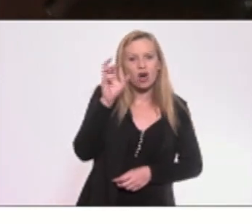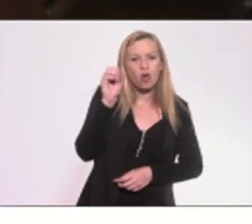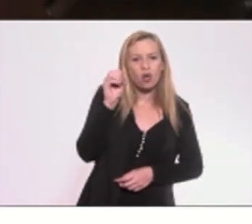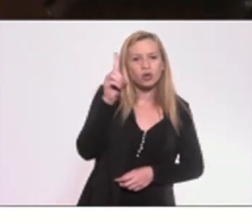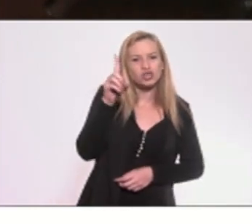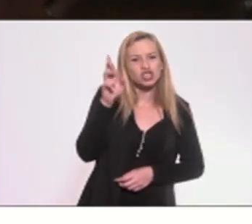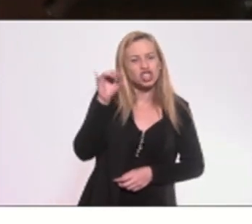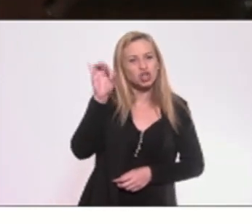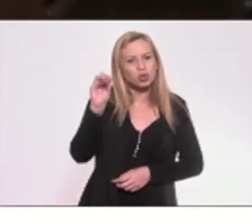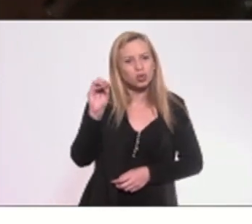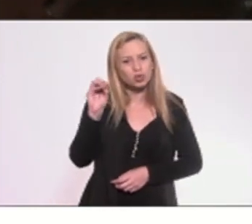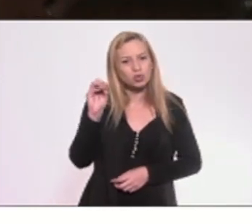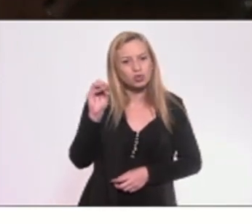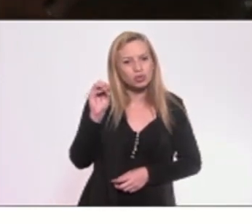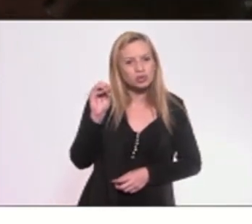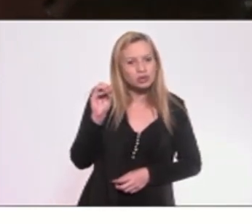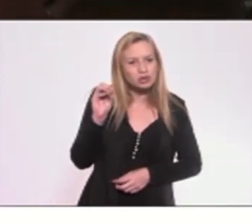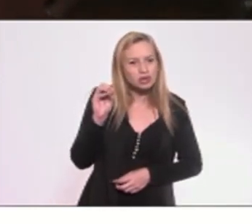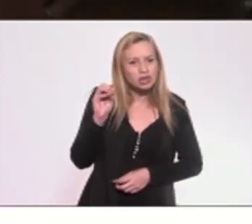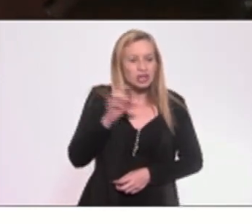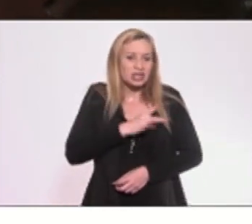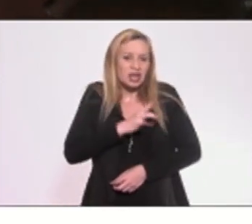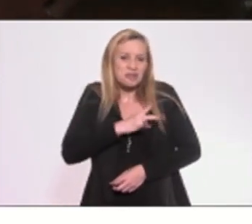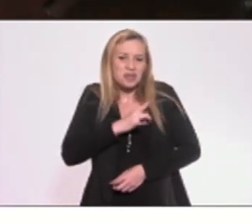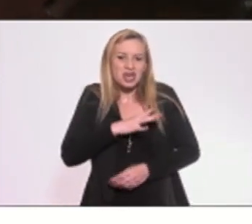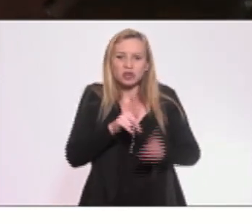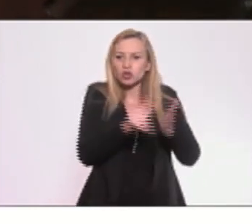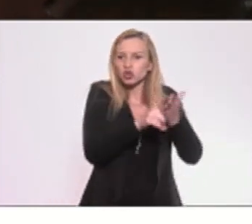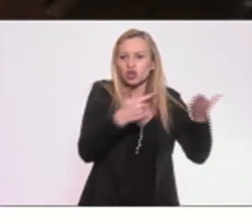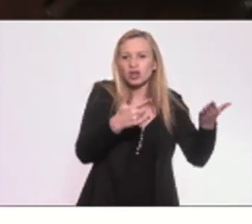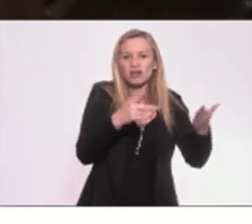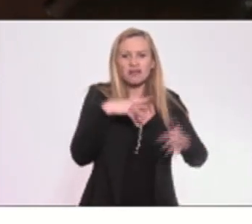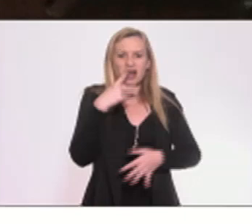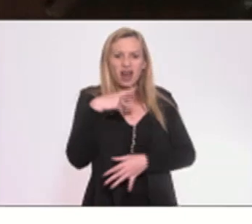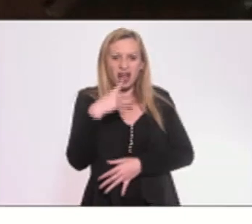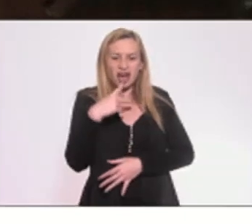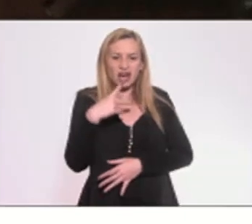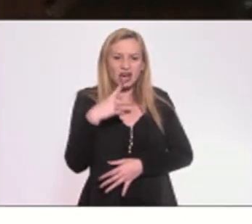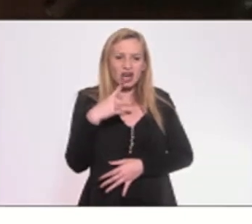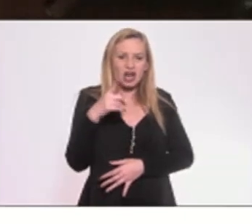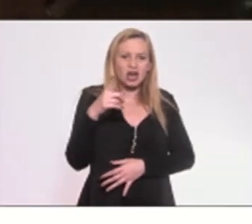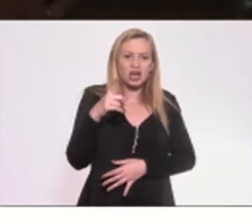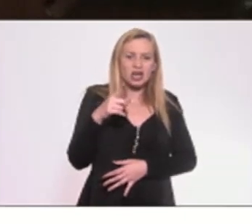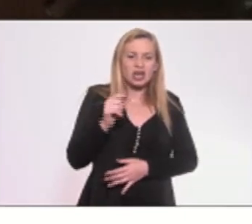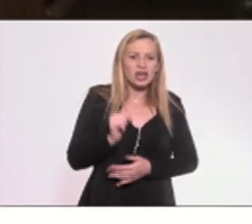minha tese porque tem medo do que o jornal vai falar. Rodrigo não vai